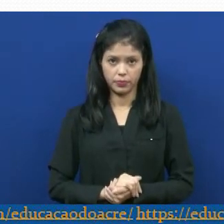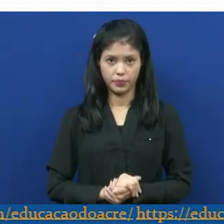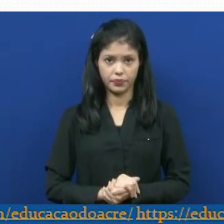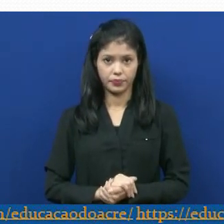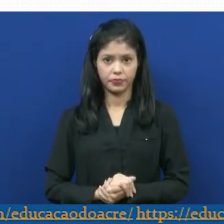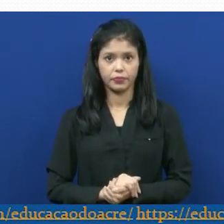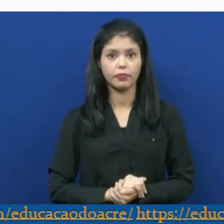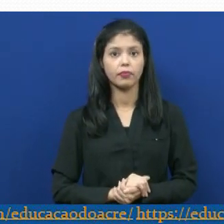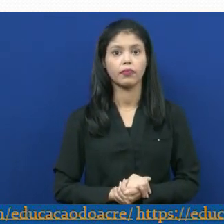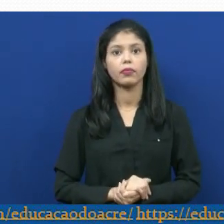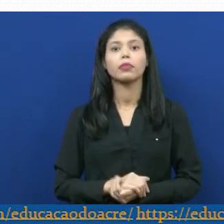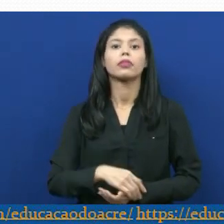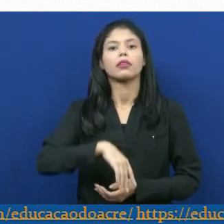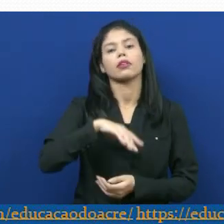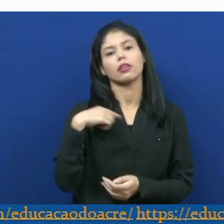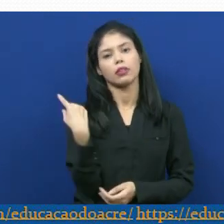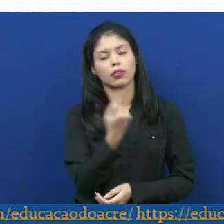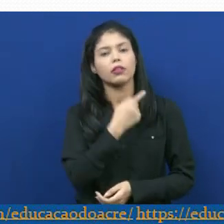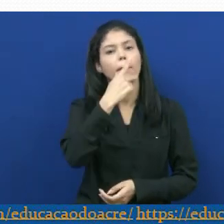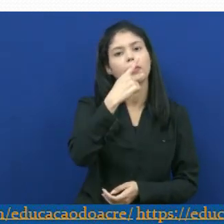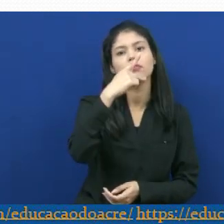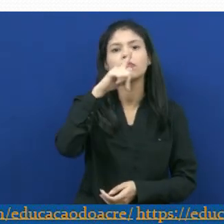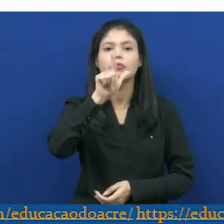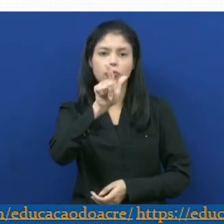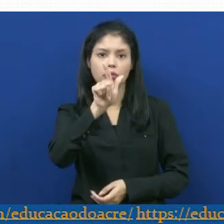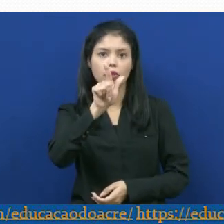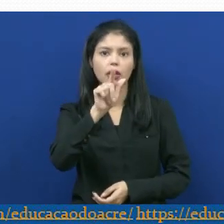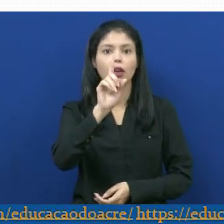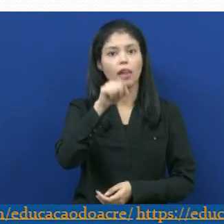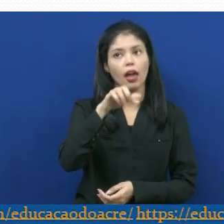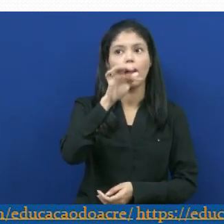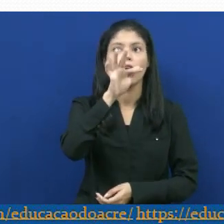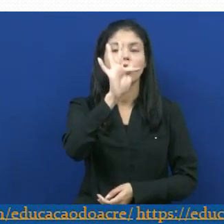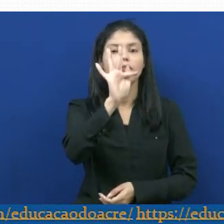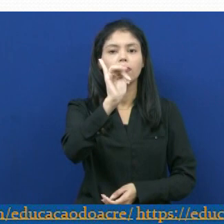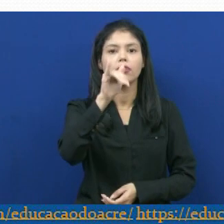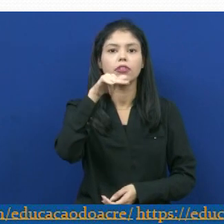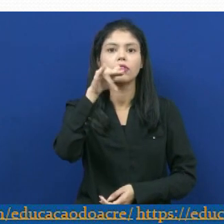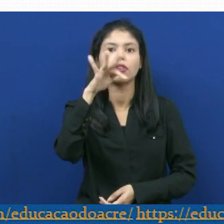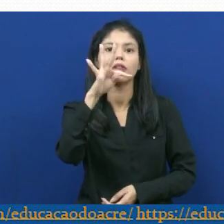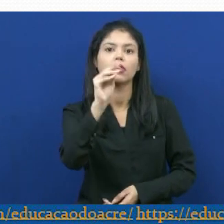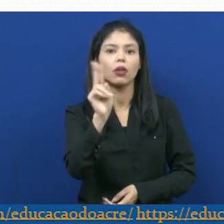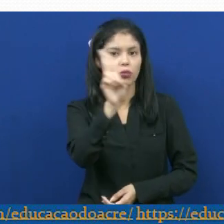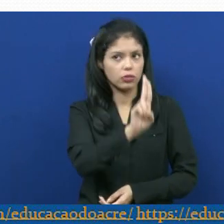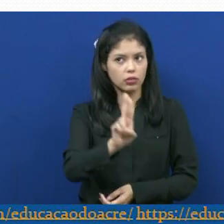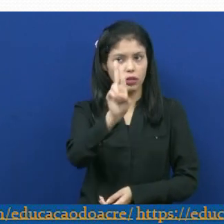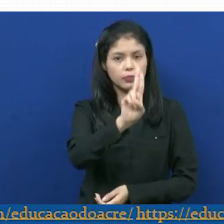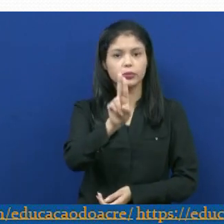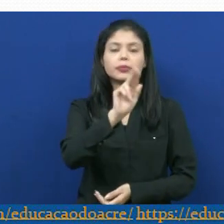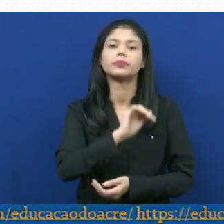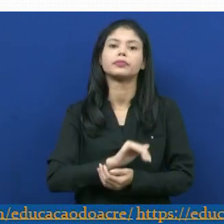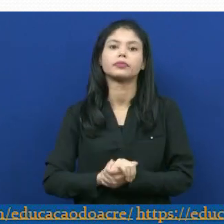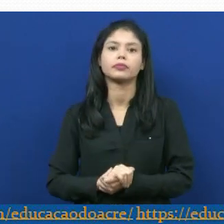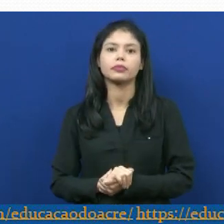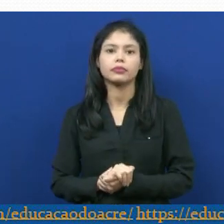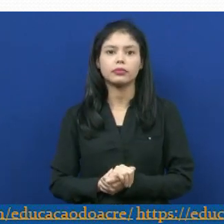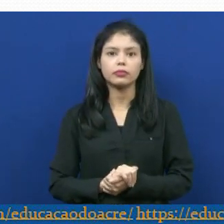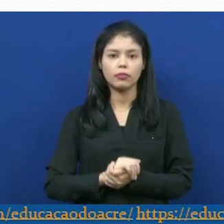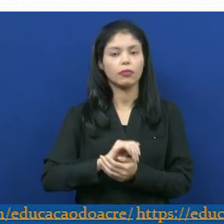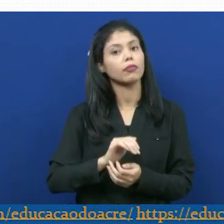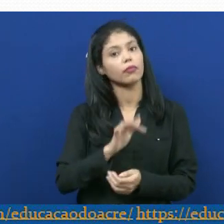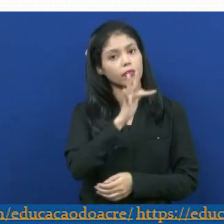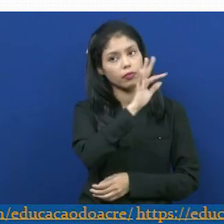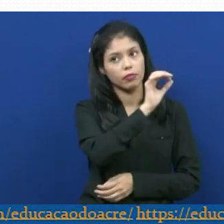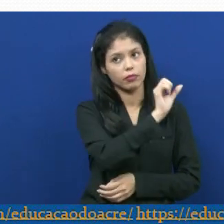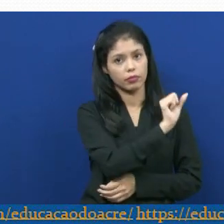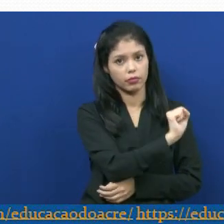Então, nós vamos ter aí, se a nossa progressão geométrica ela é finita, nós utilizamos a seguinte